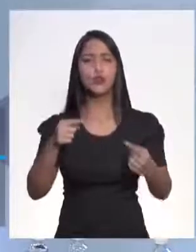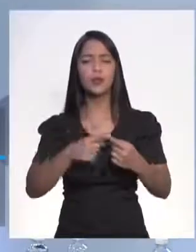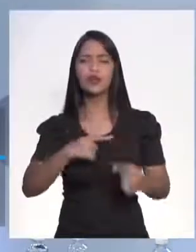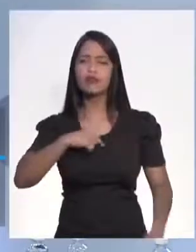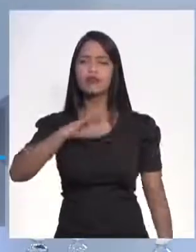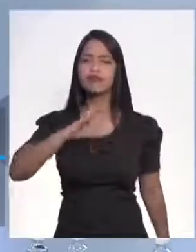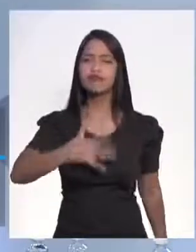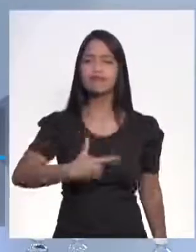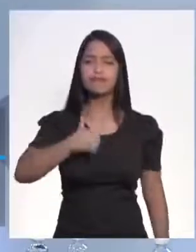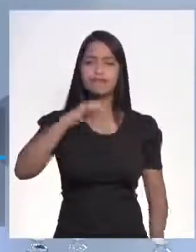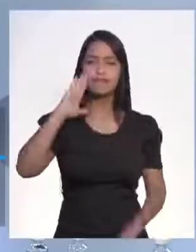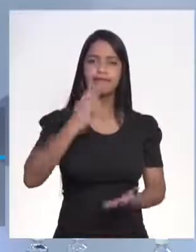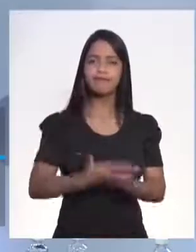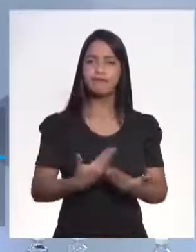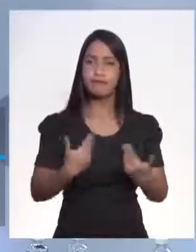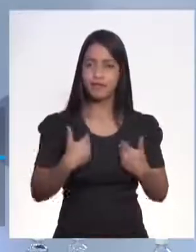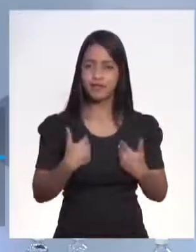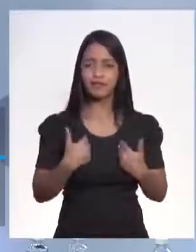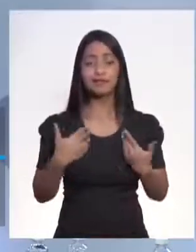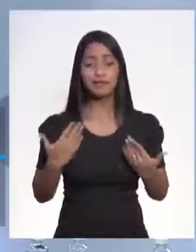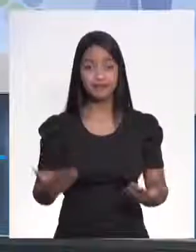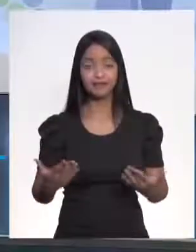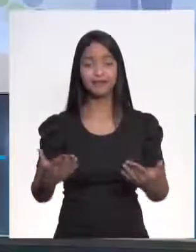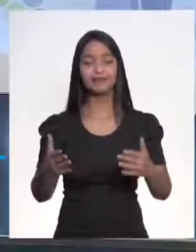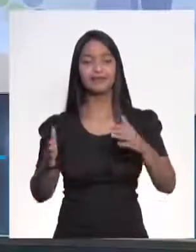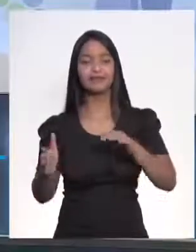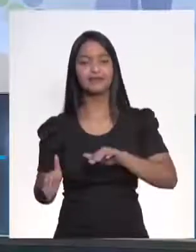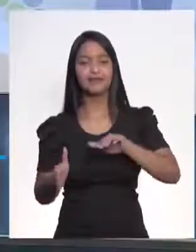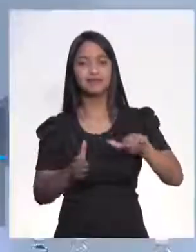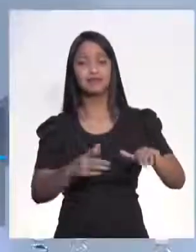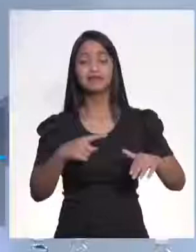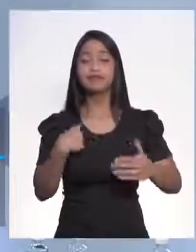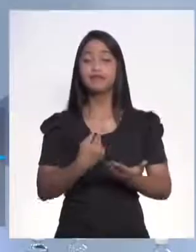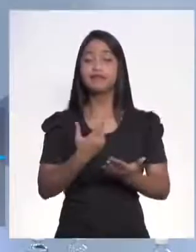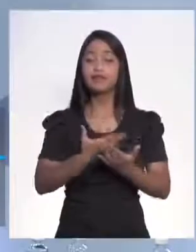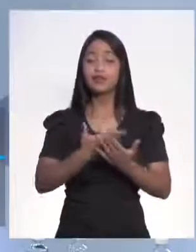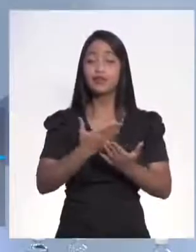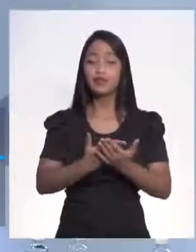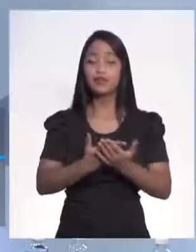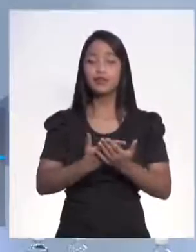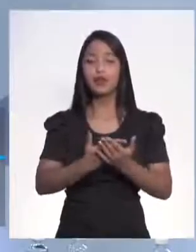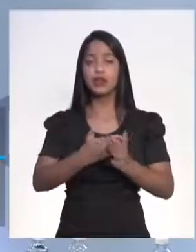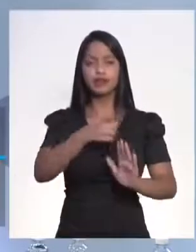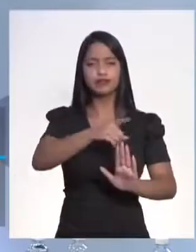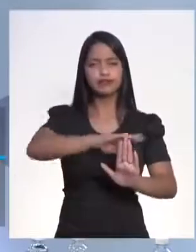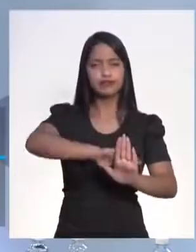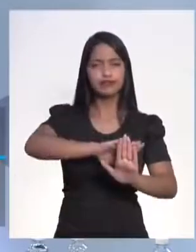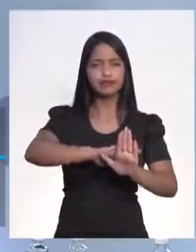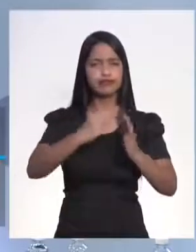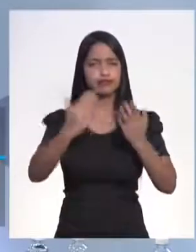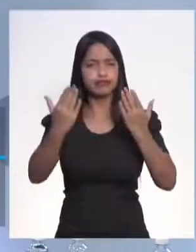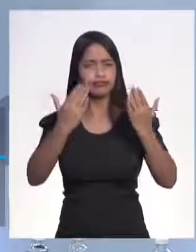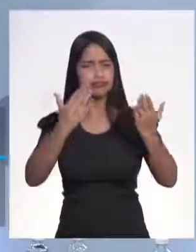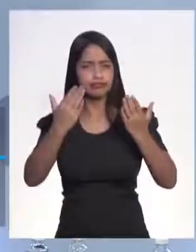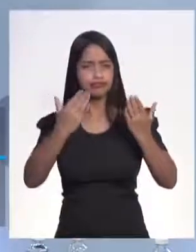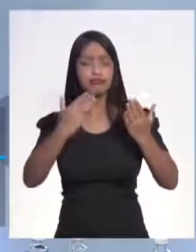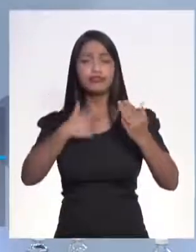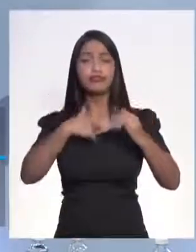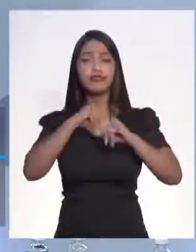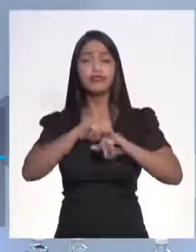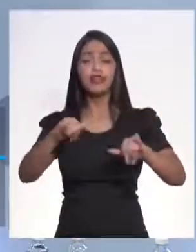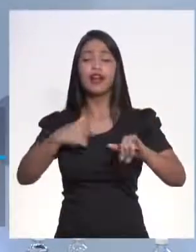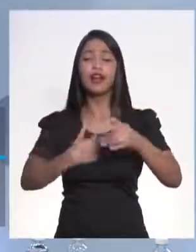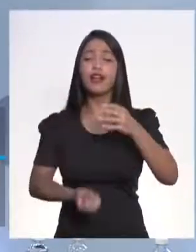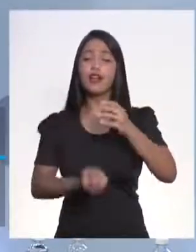figurado nesse caso a gente estuda a classificação de cada uso de sentido figurado e eu falaria que eu